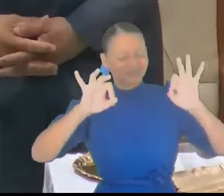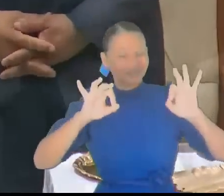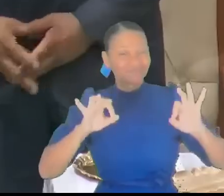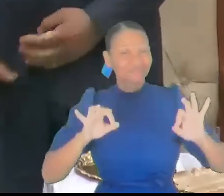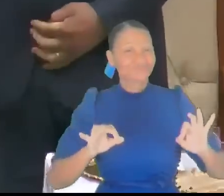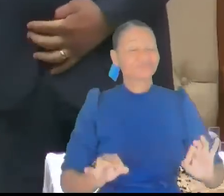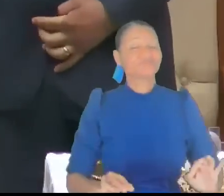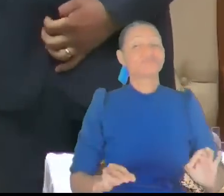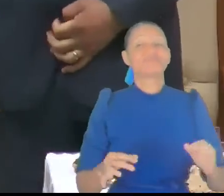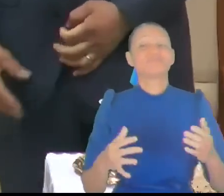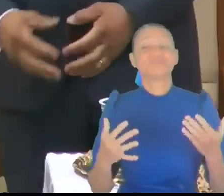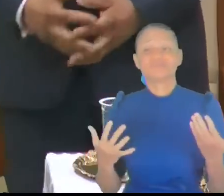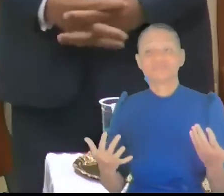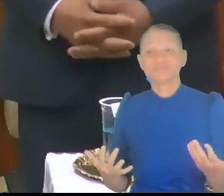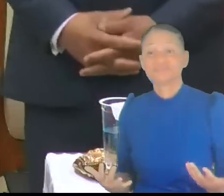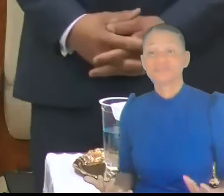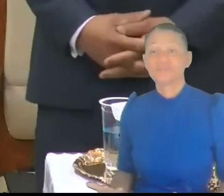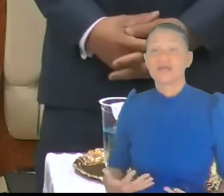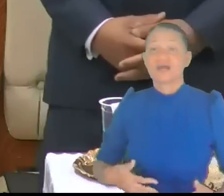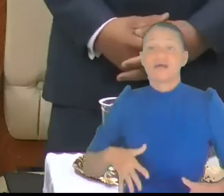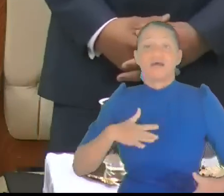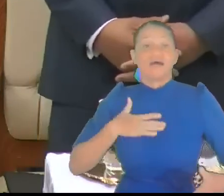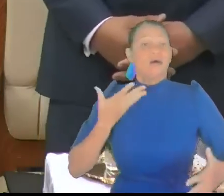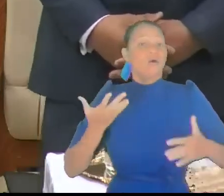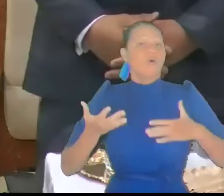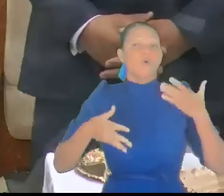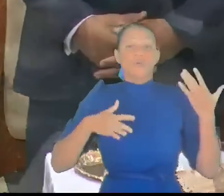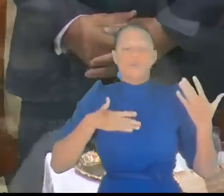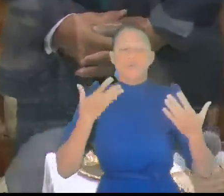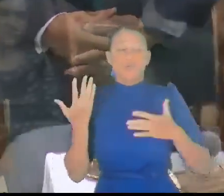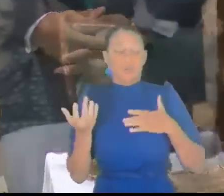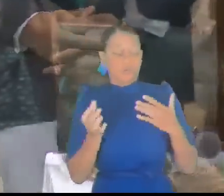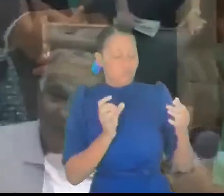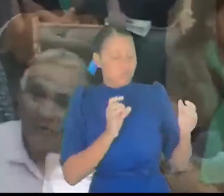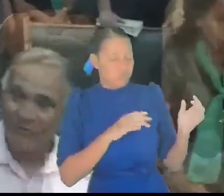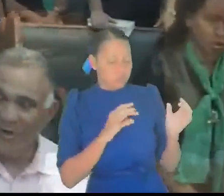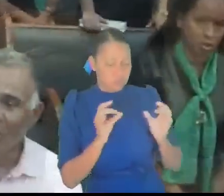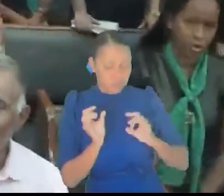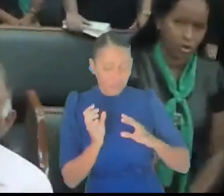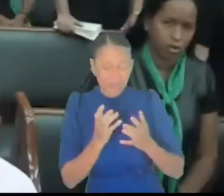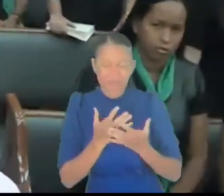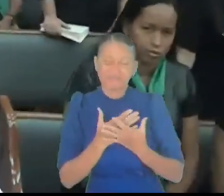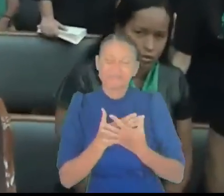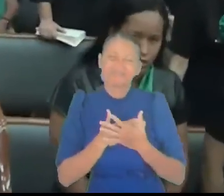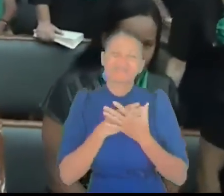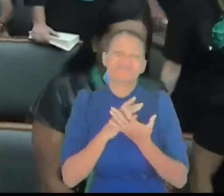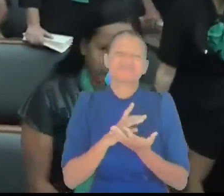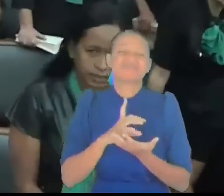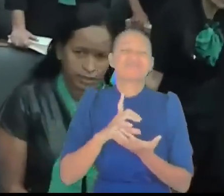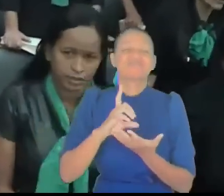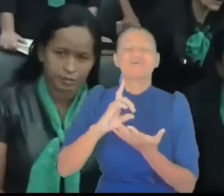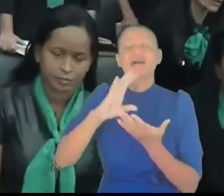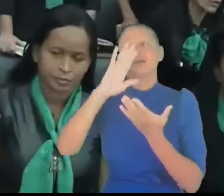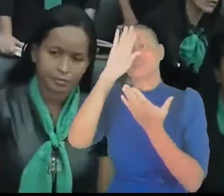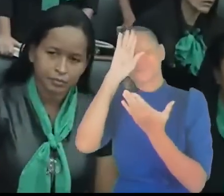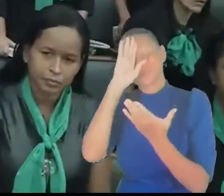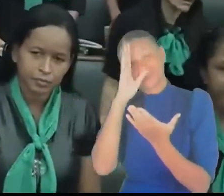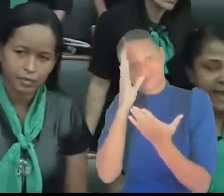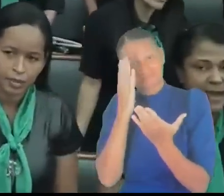Quando me assalta os temores, no meu Deus só confiarei.